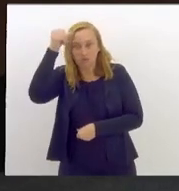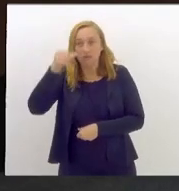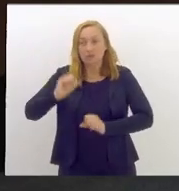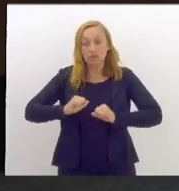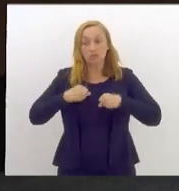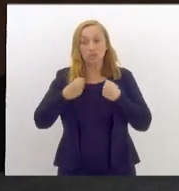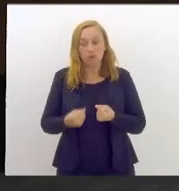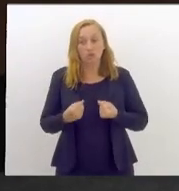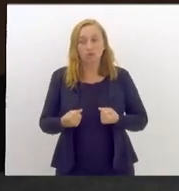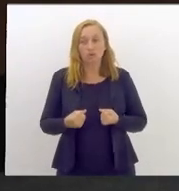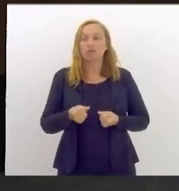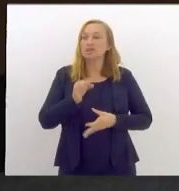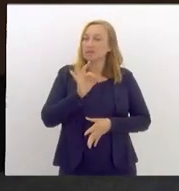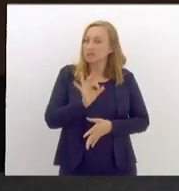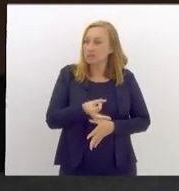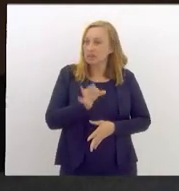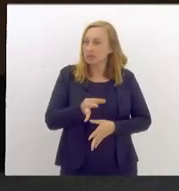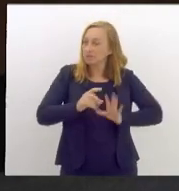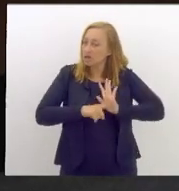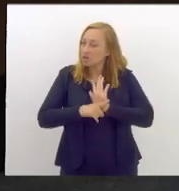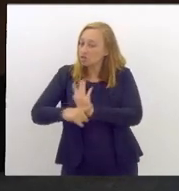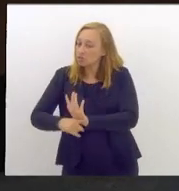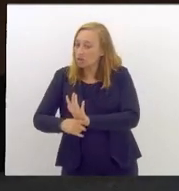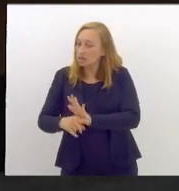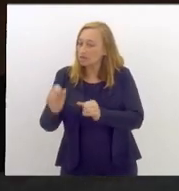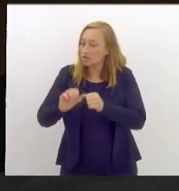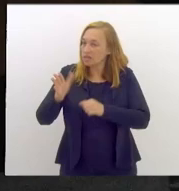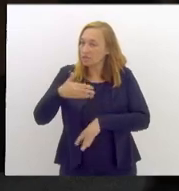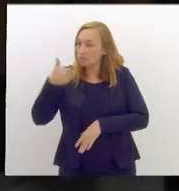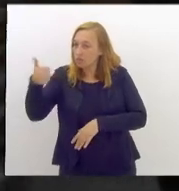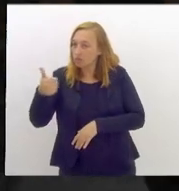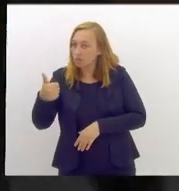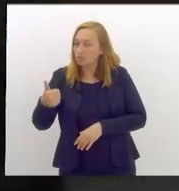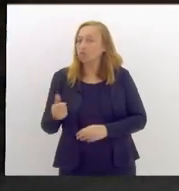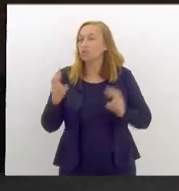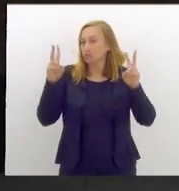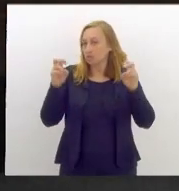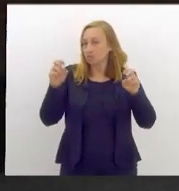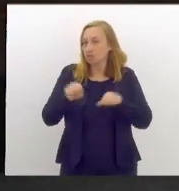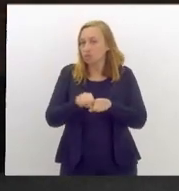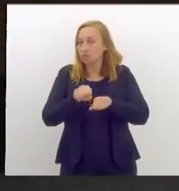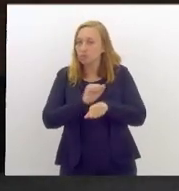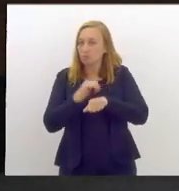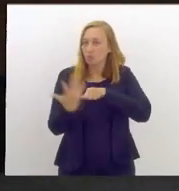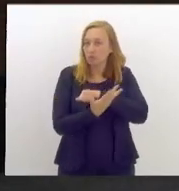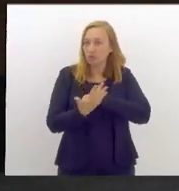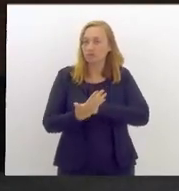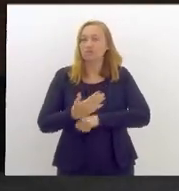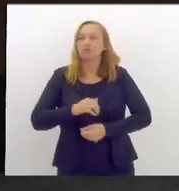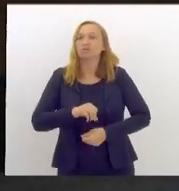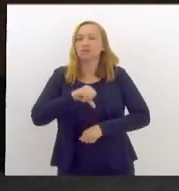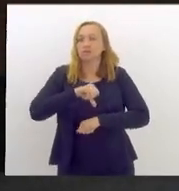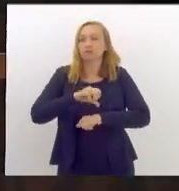se dedicou intensamente em ajudar e fazer o melhor na questão da covid-19